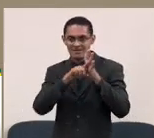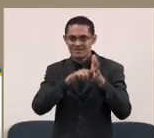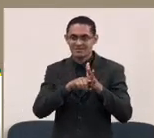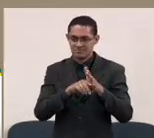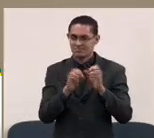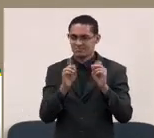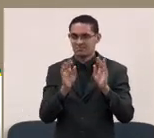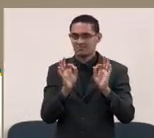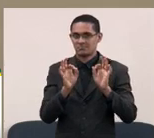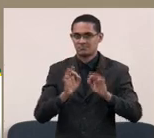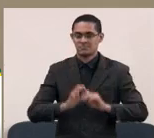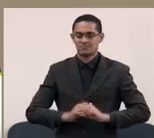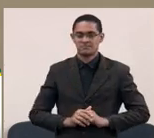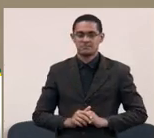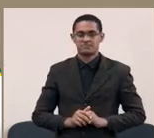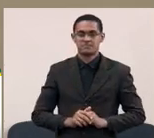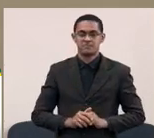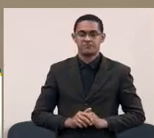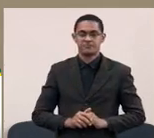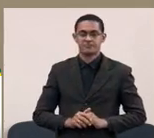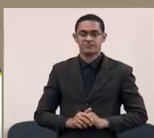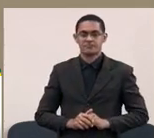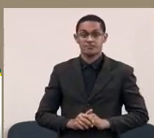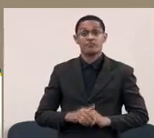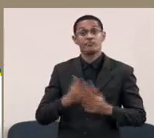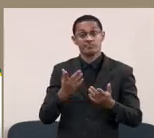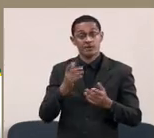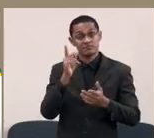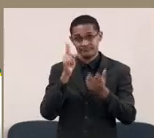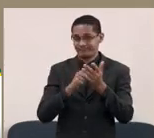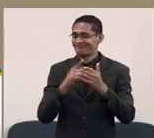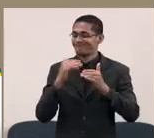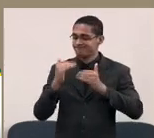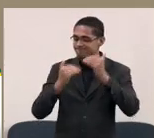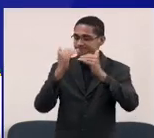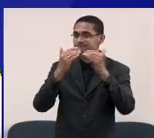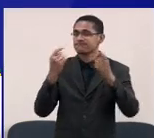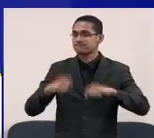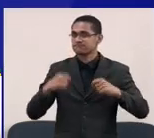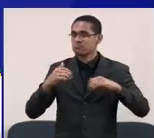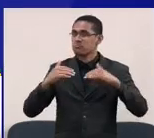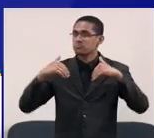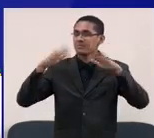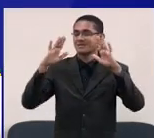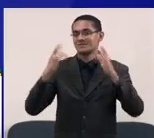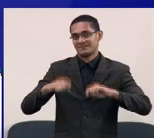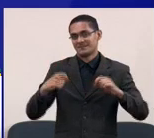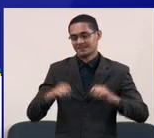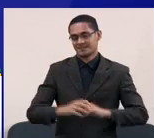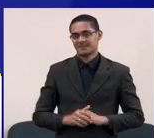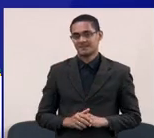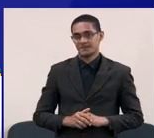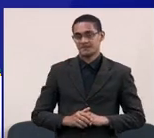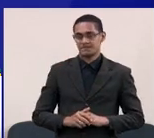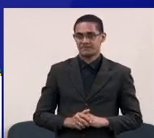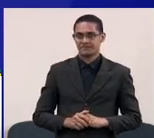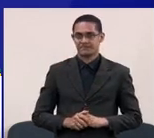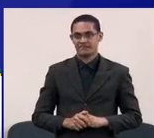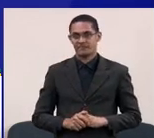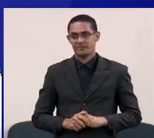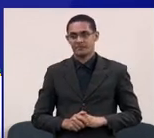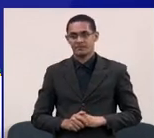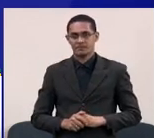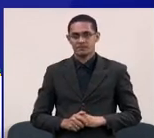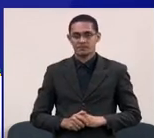Opa, agora sim, muito obrigada. Ainda precisamos avançar muito nisso. Por quê? Uma das situações